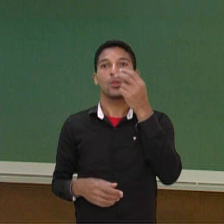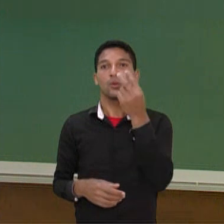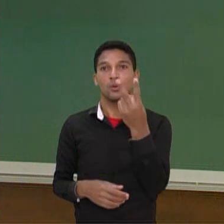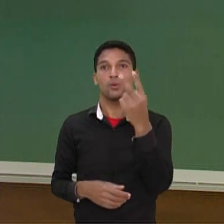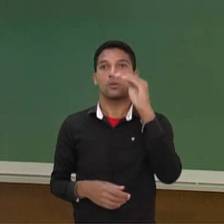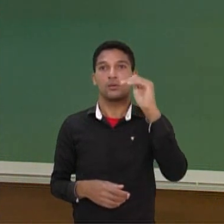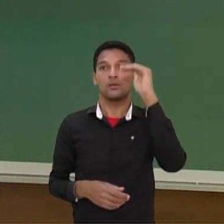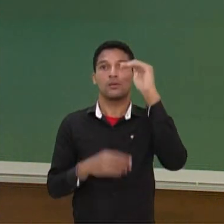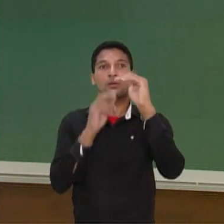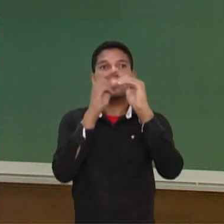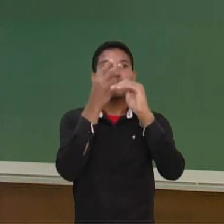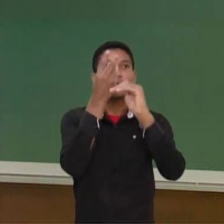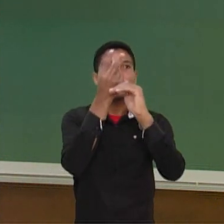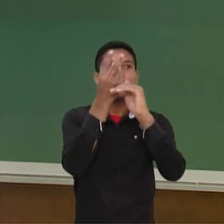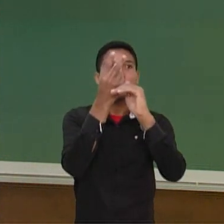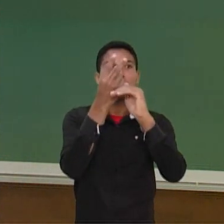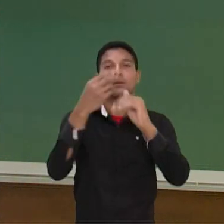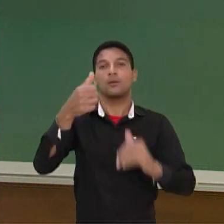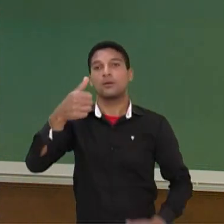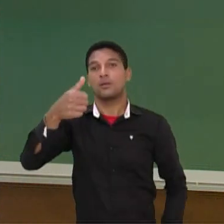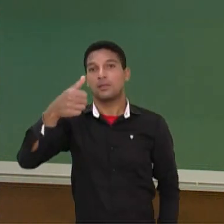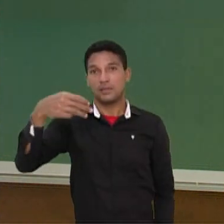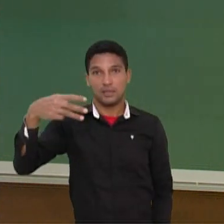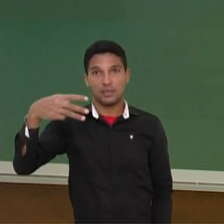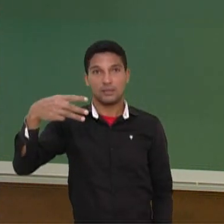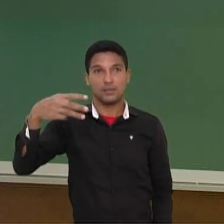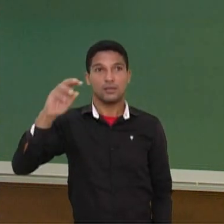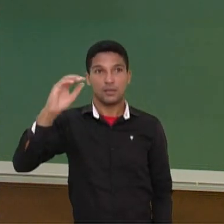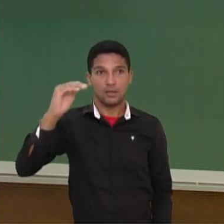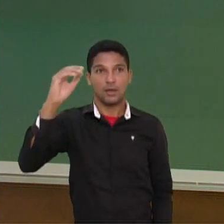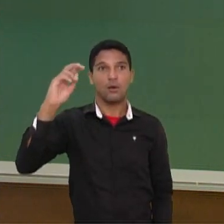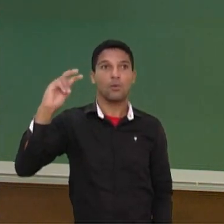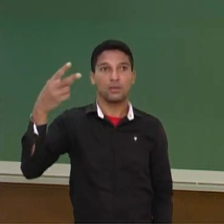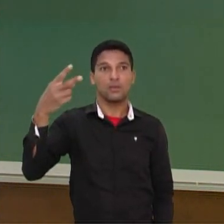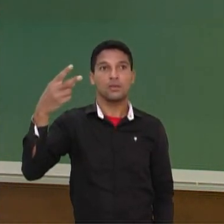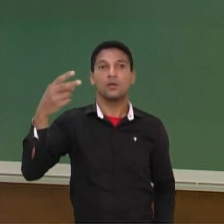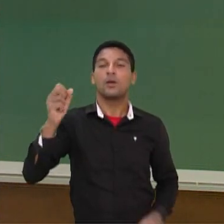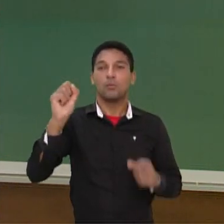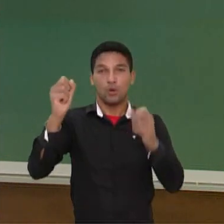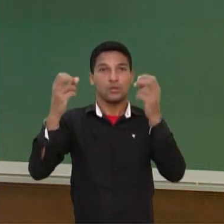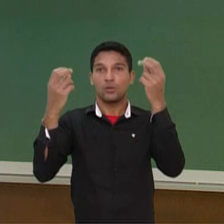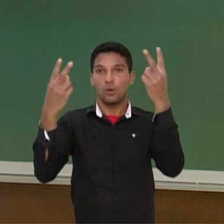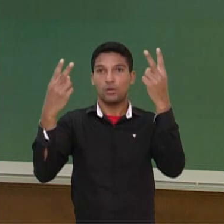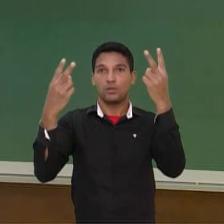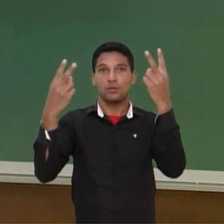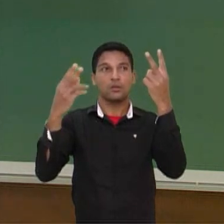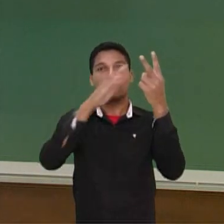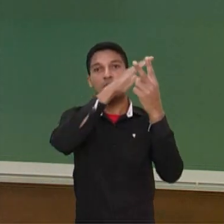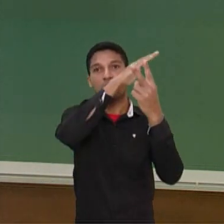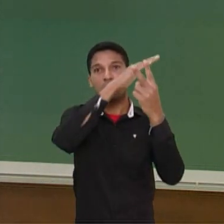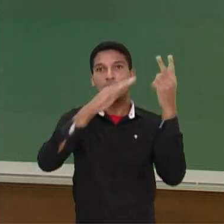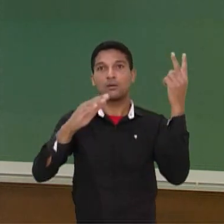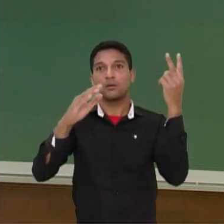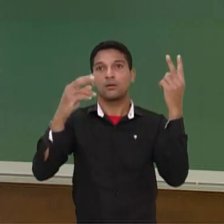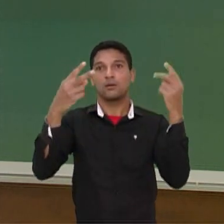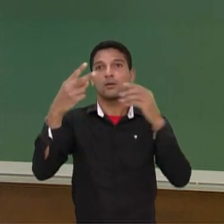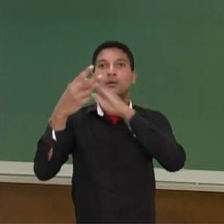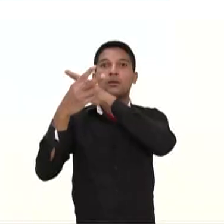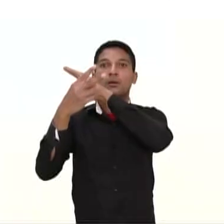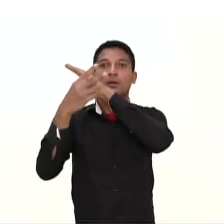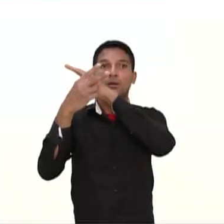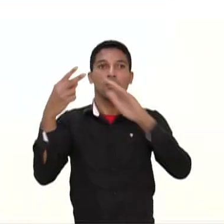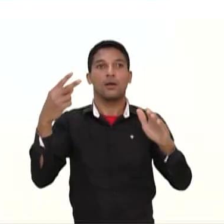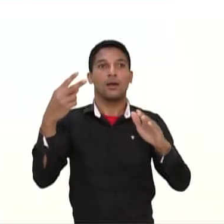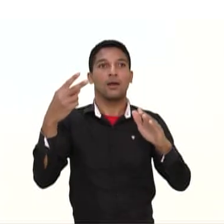tanto 2 quanto 13, estão elevados ao quadrado, eu posso cortar o quadrado deles com a raiz e fica só 2 vezes 13 mesmo. E 2